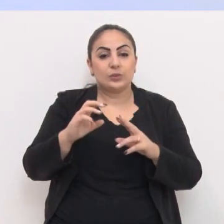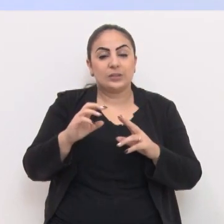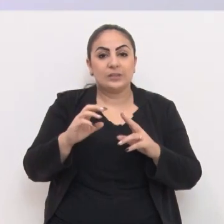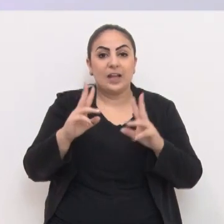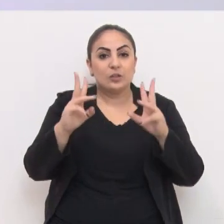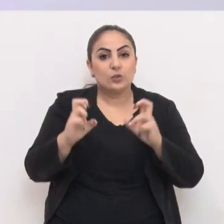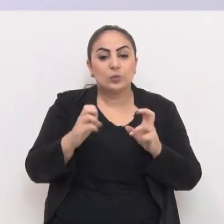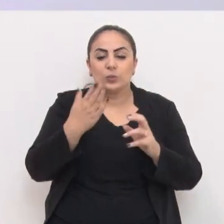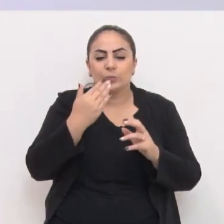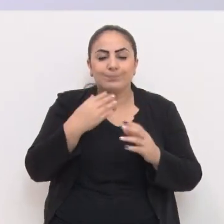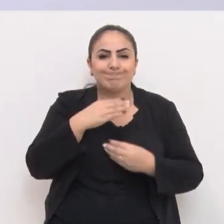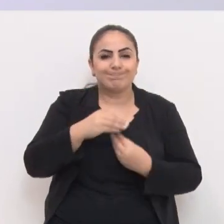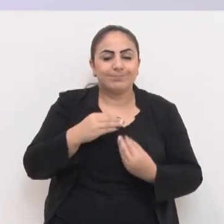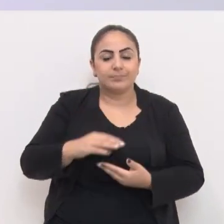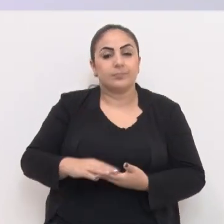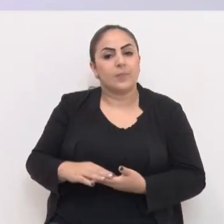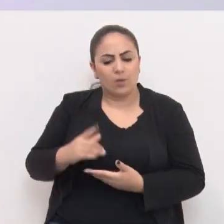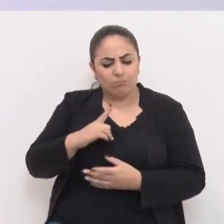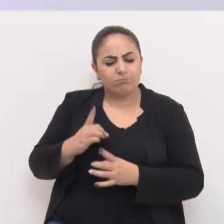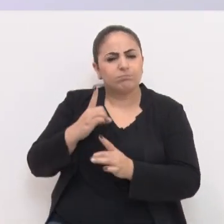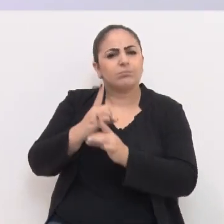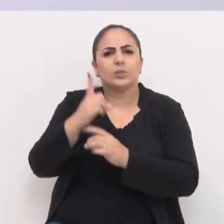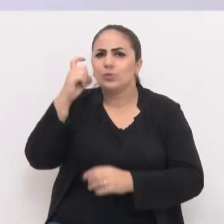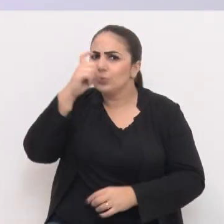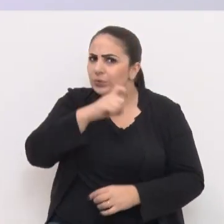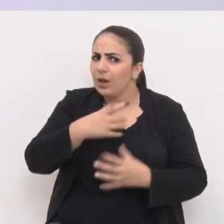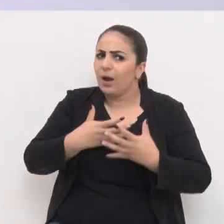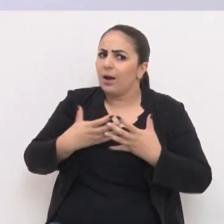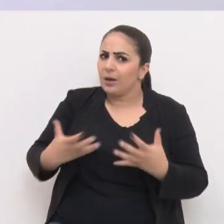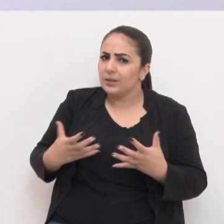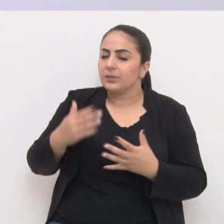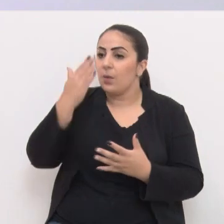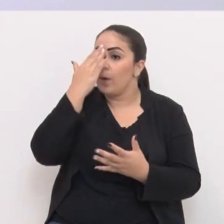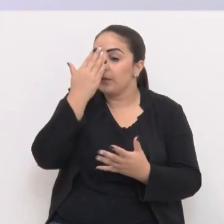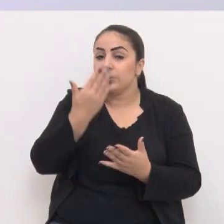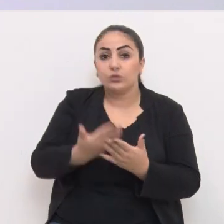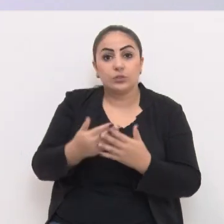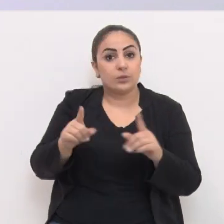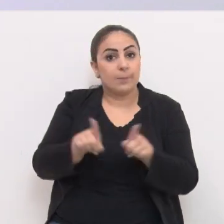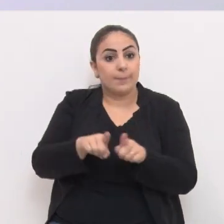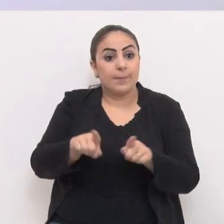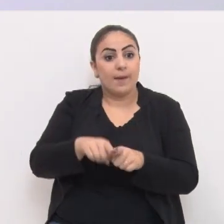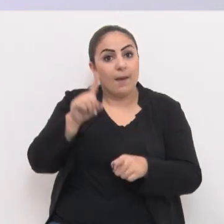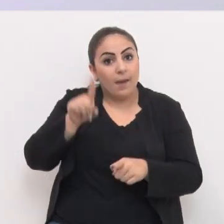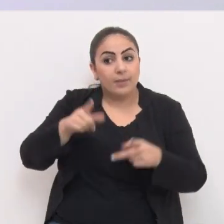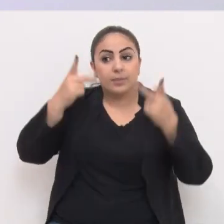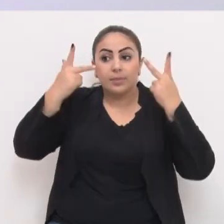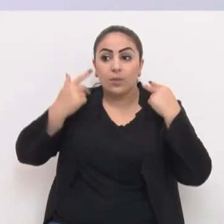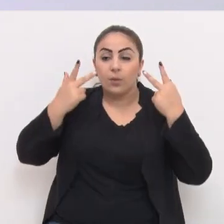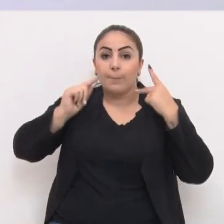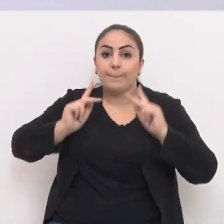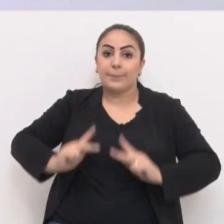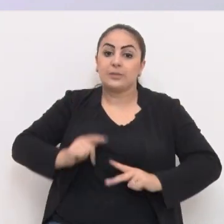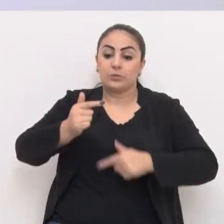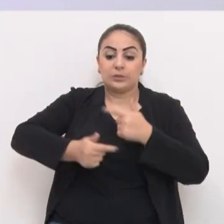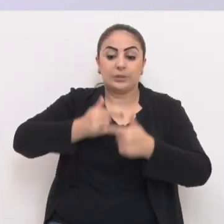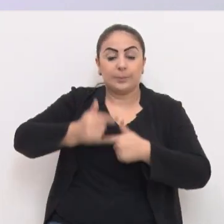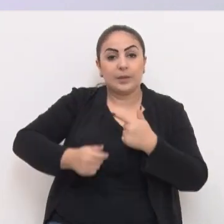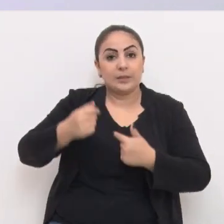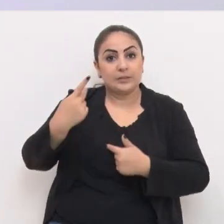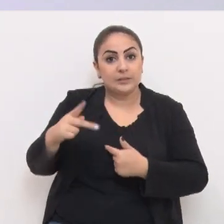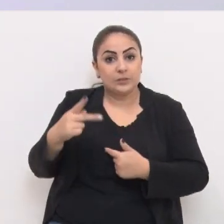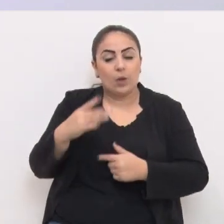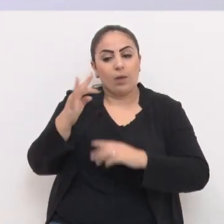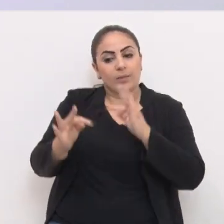alimentar. Eu encontro uma dificuldade muito grande e acredito, né, que seja natural para quem trabalha com isso